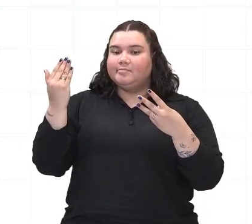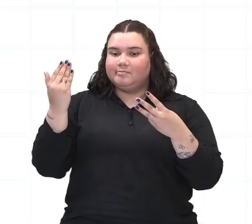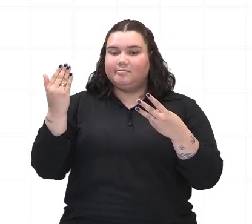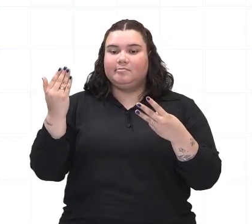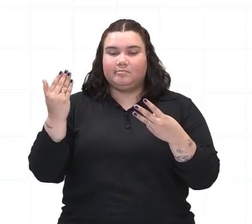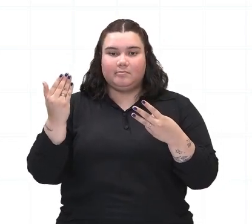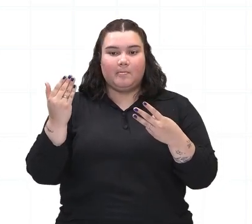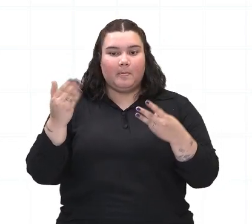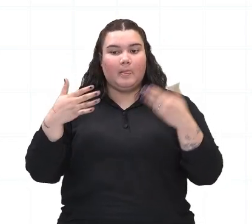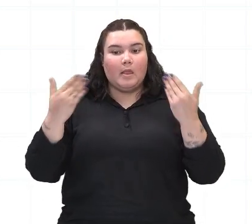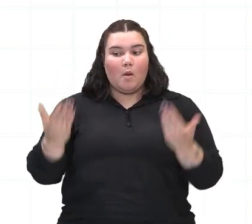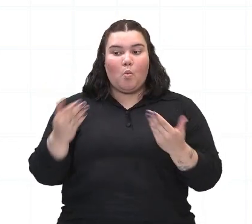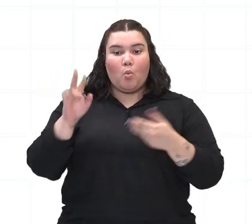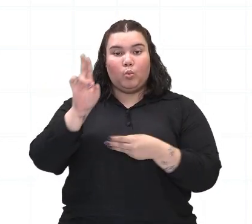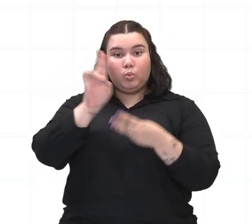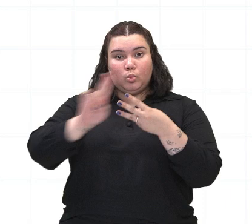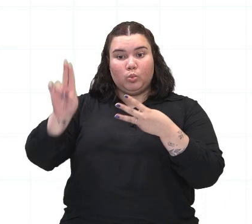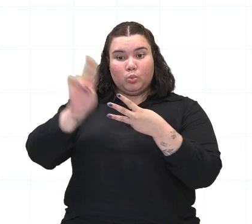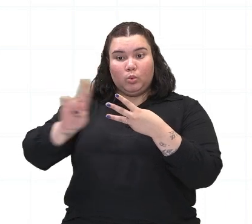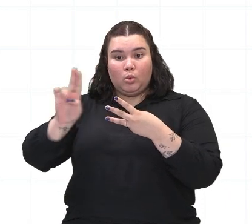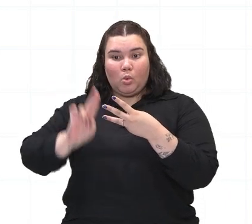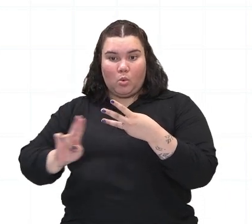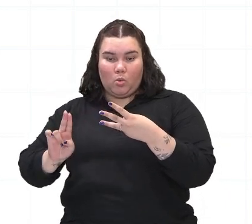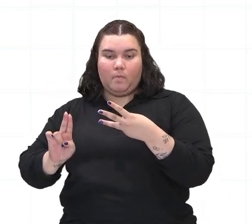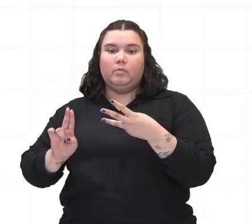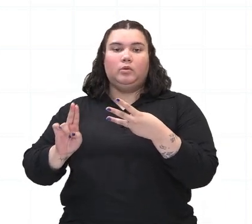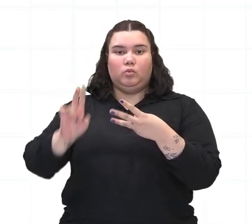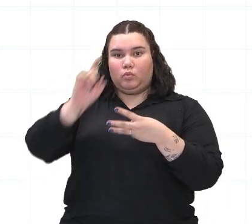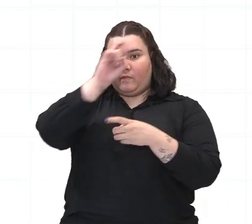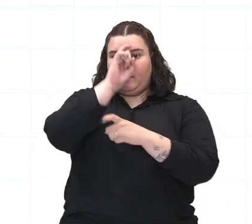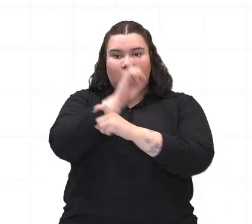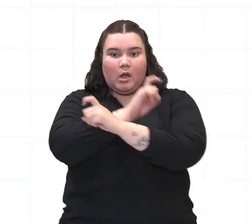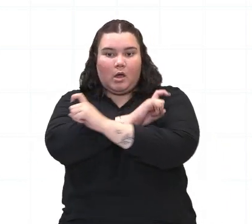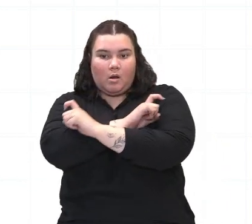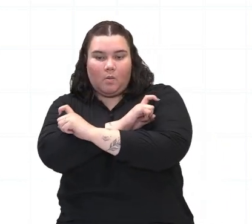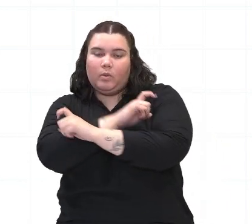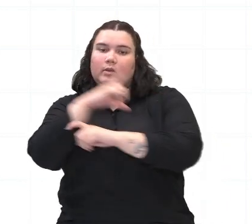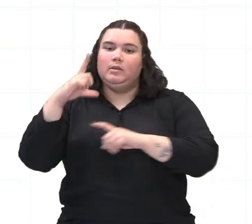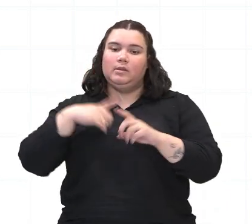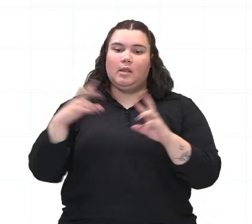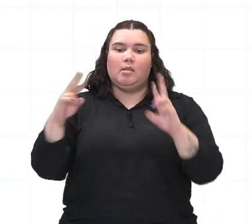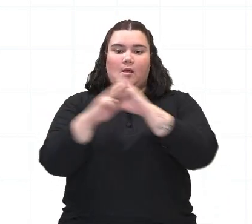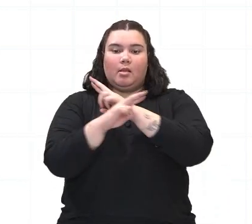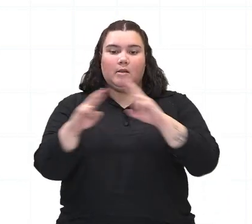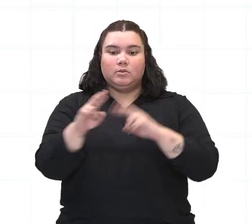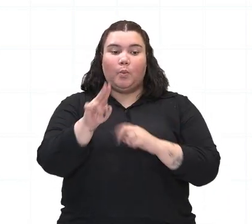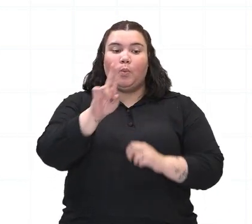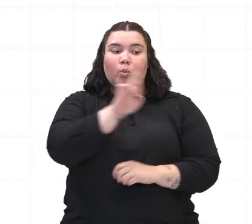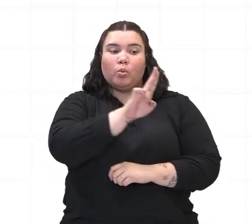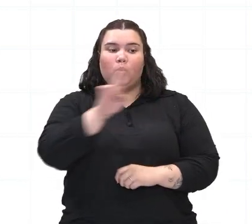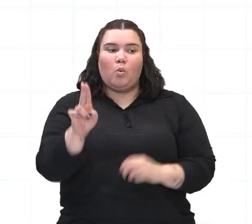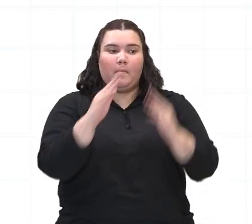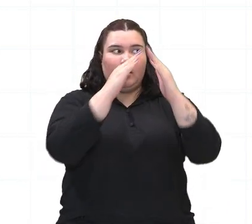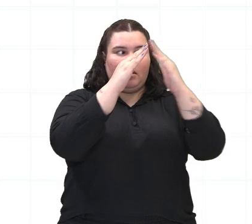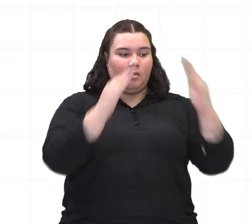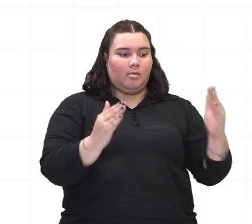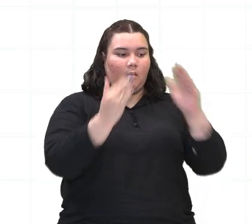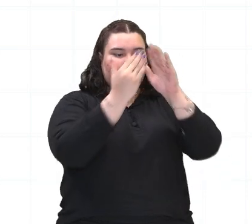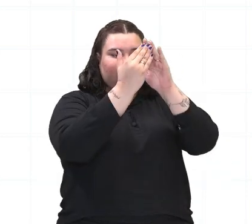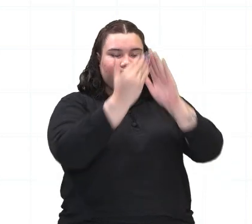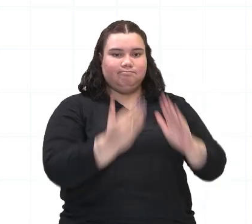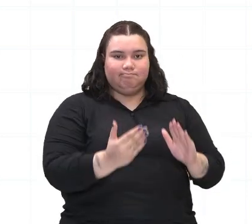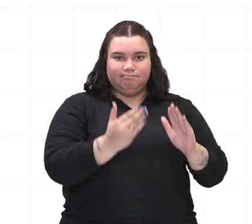do nome do faraó que foi sepultado com o nome da pirâmide olha só que interessante